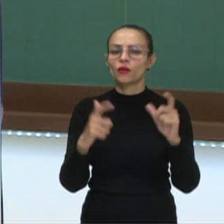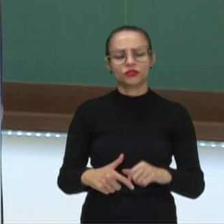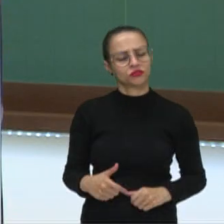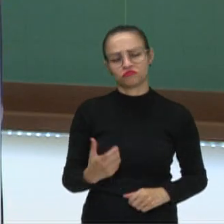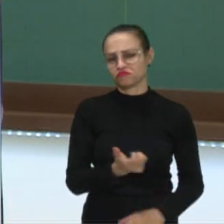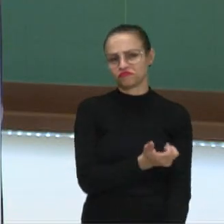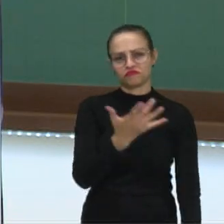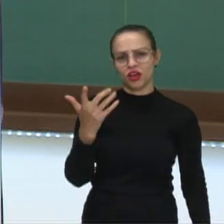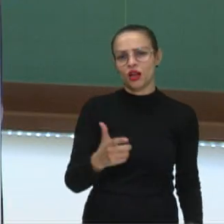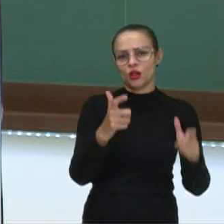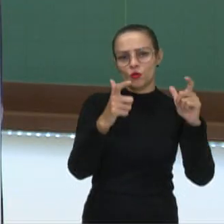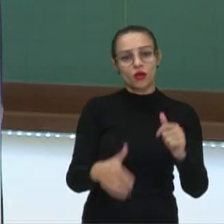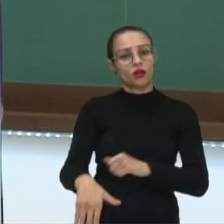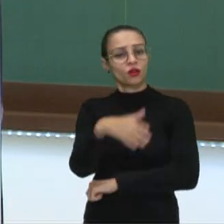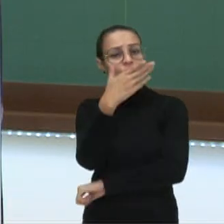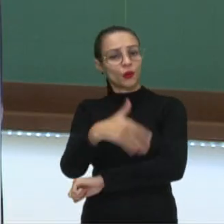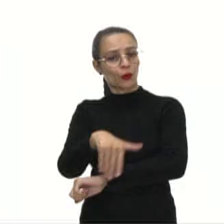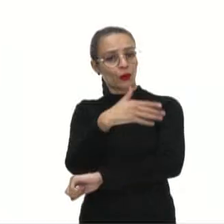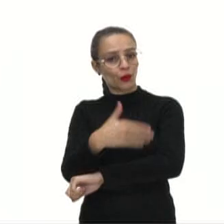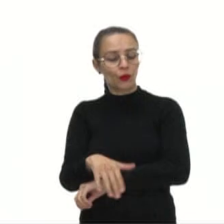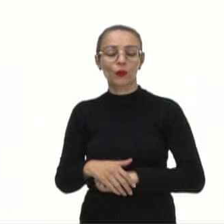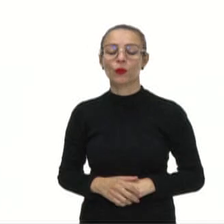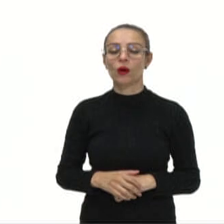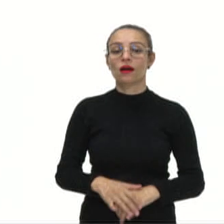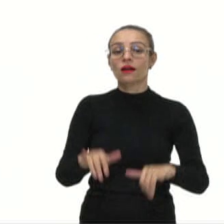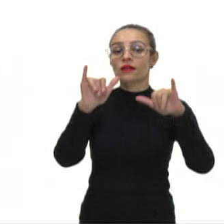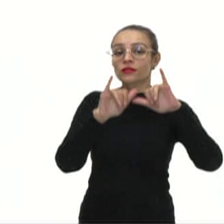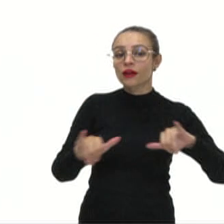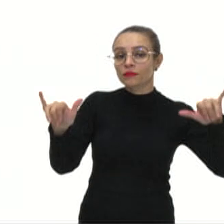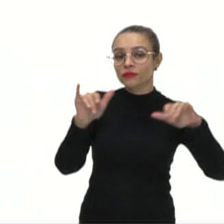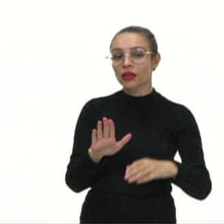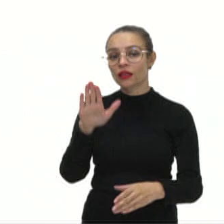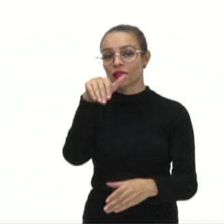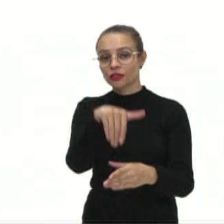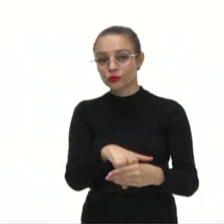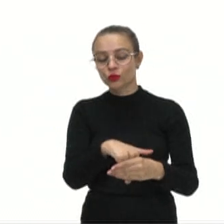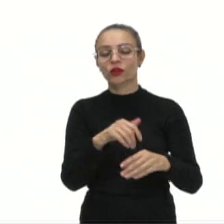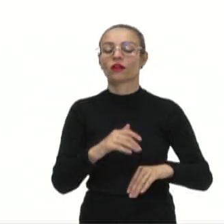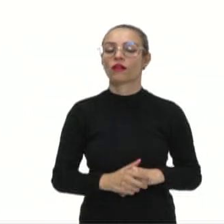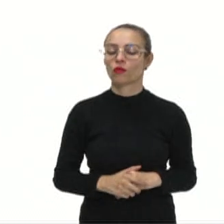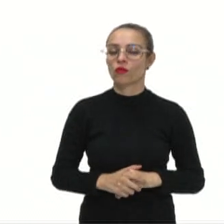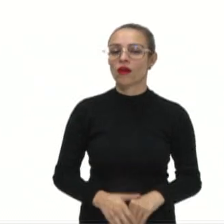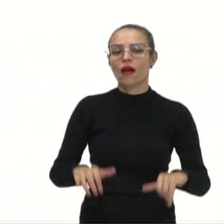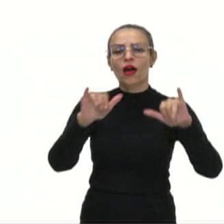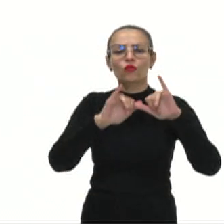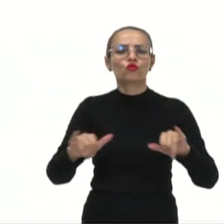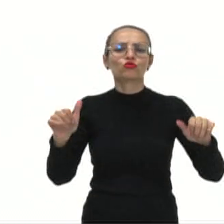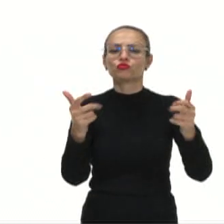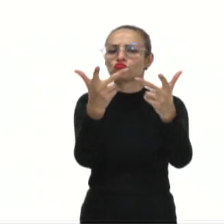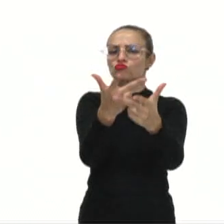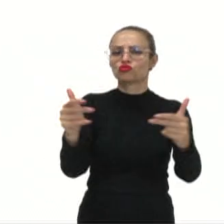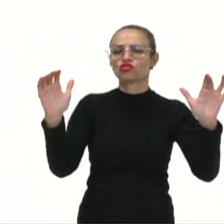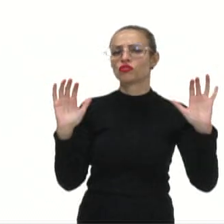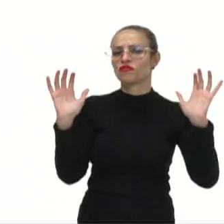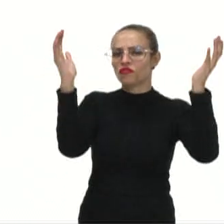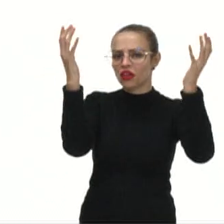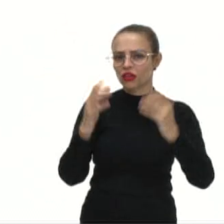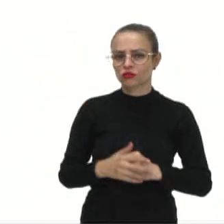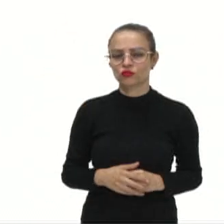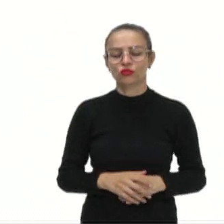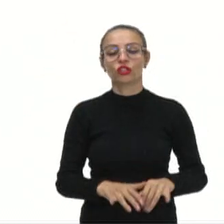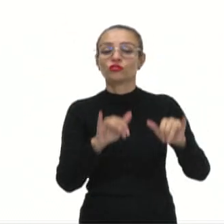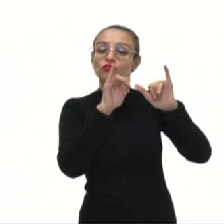lugares, Na rua, campanha eleitoral, em anúncios de eventos, na divulgação